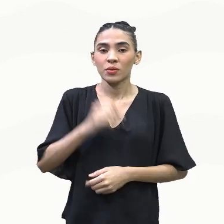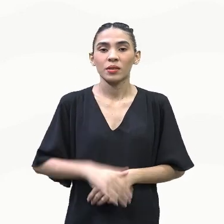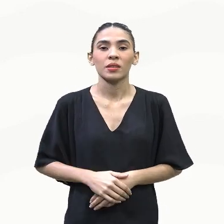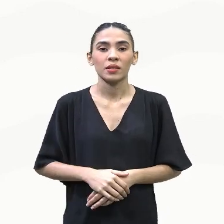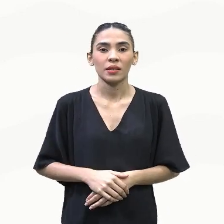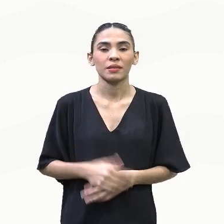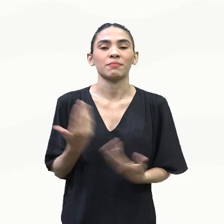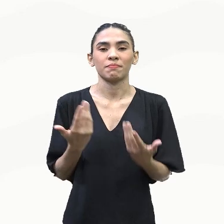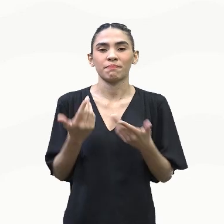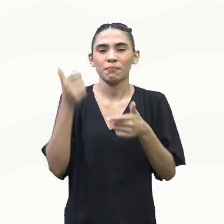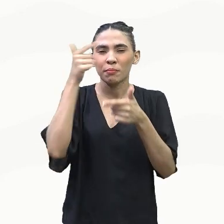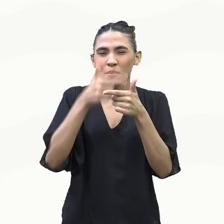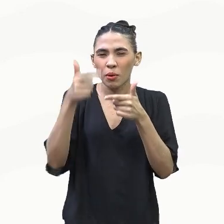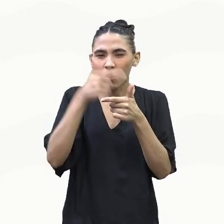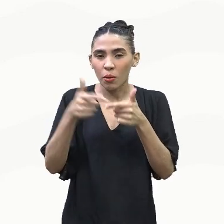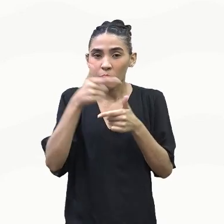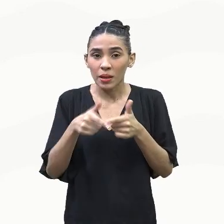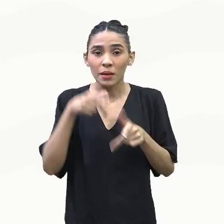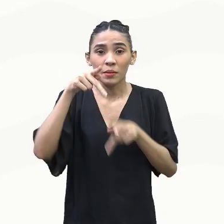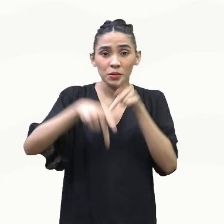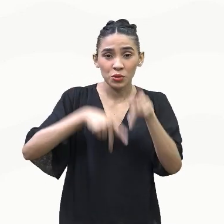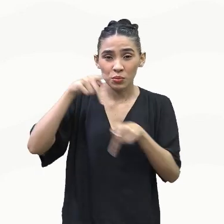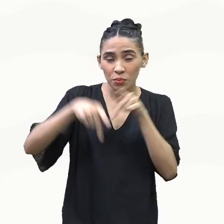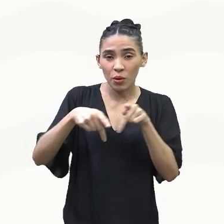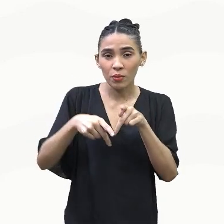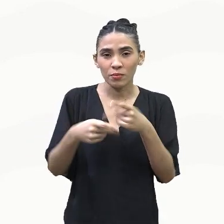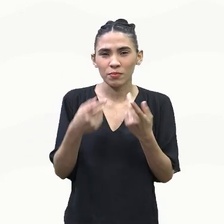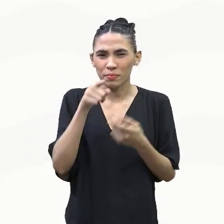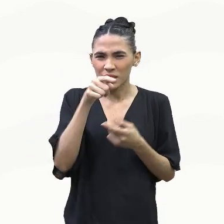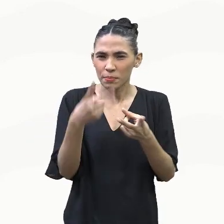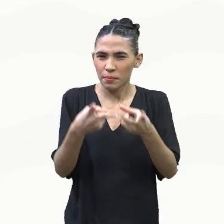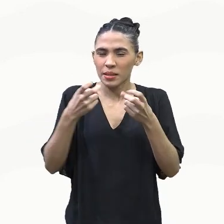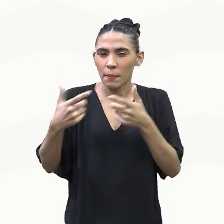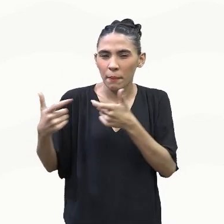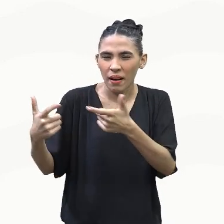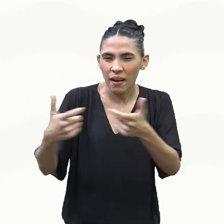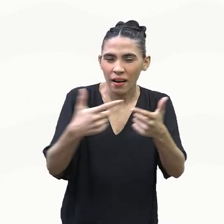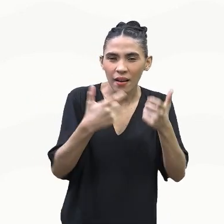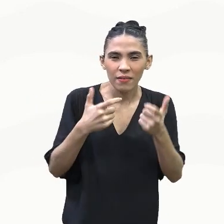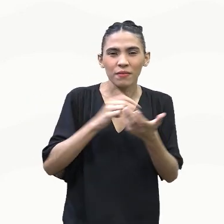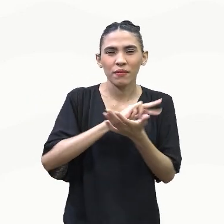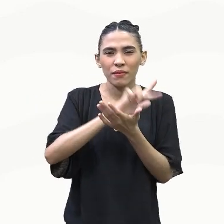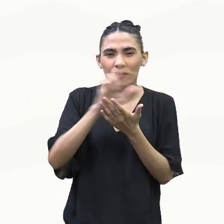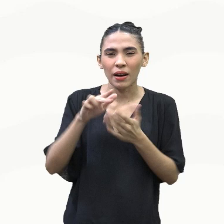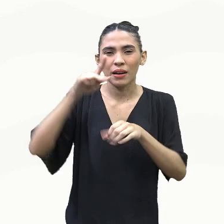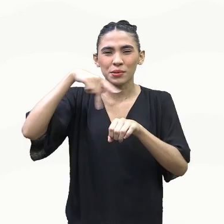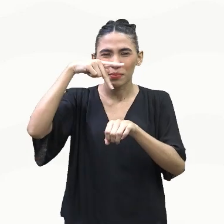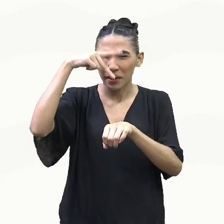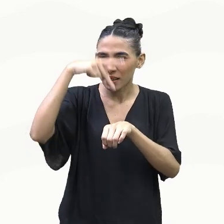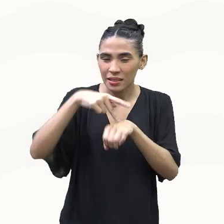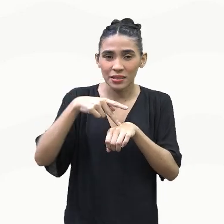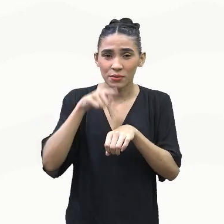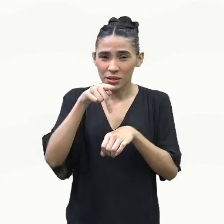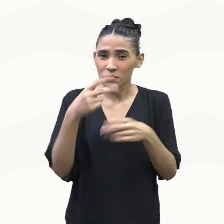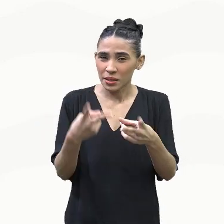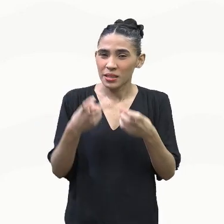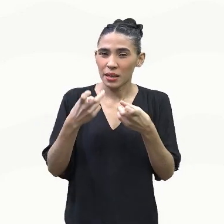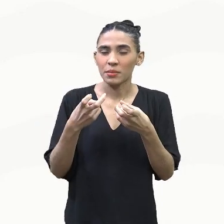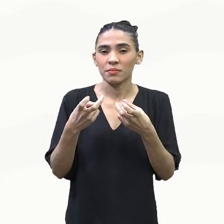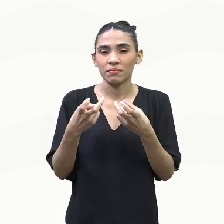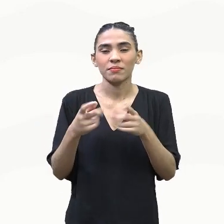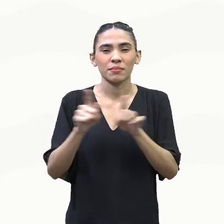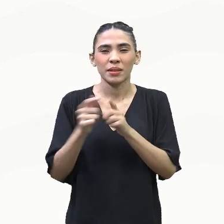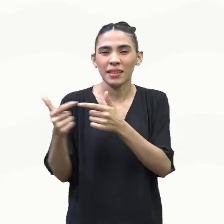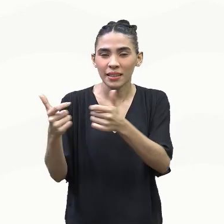tremendo conflito, né, de povos. Basta ver as guerras aí, Ucrânia-Rússia, faixa de Gaza-Israel, guerras também ali